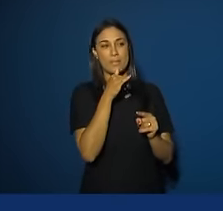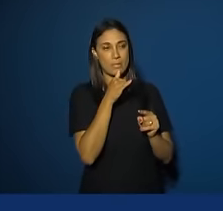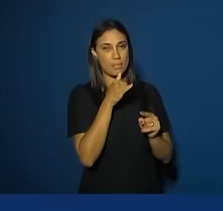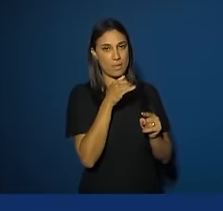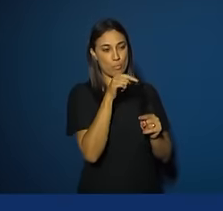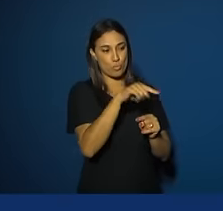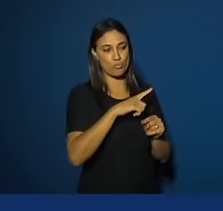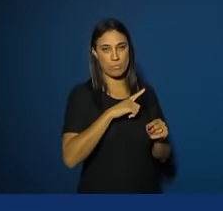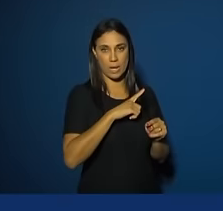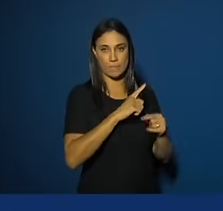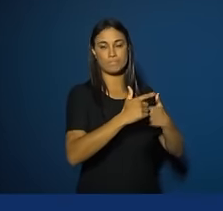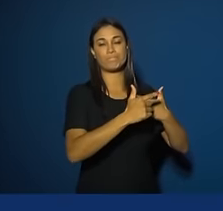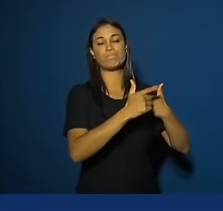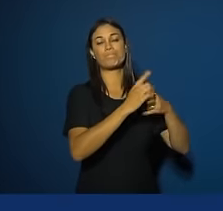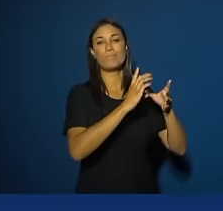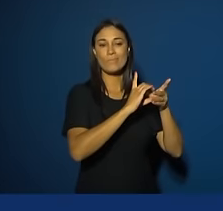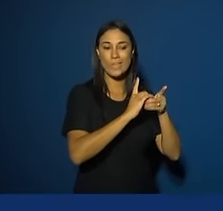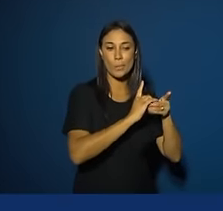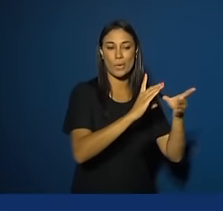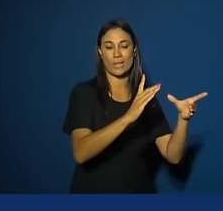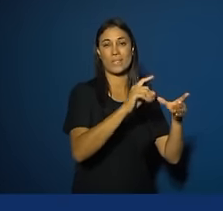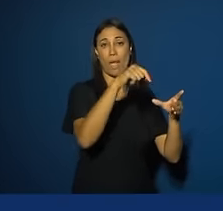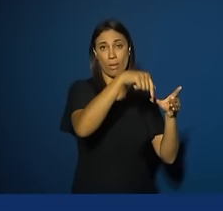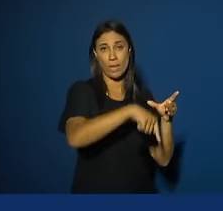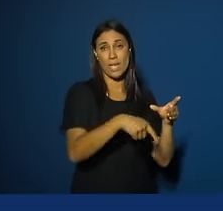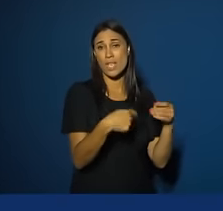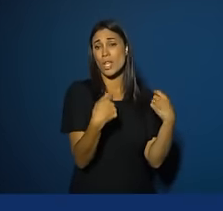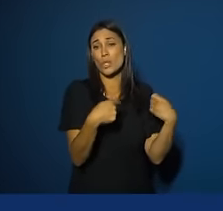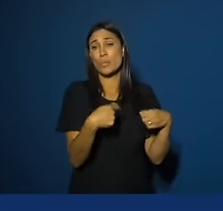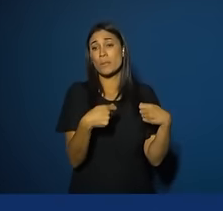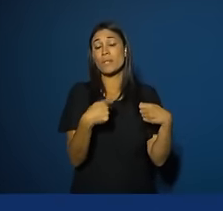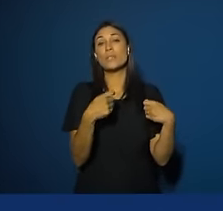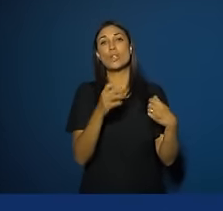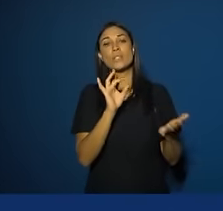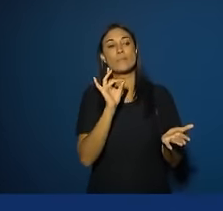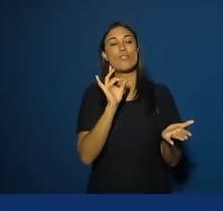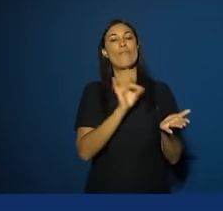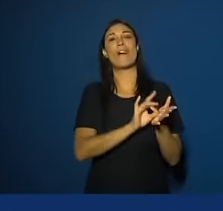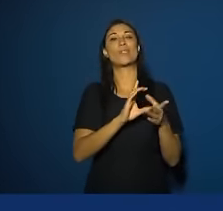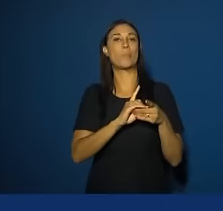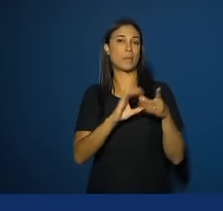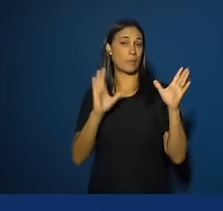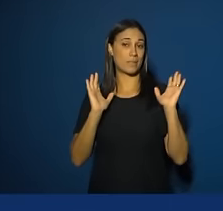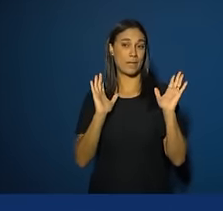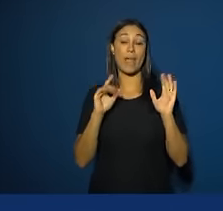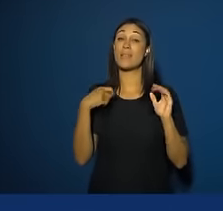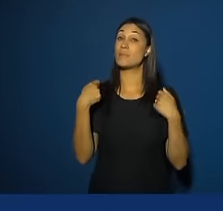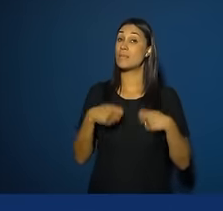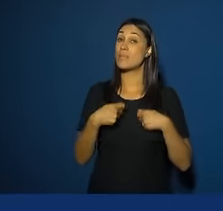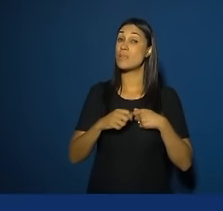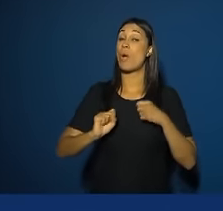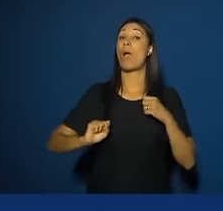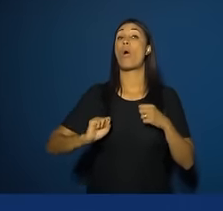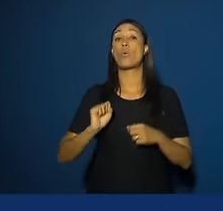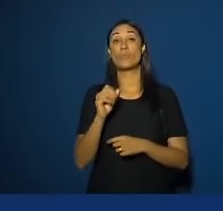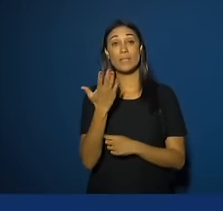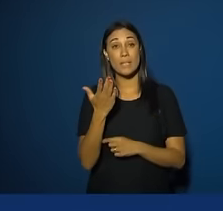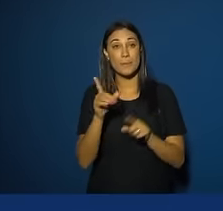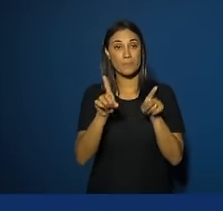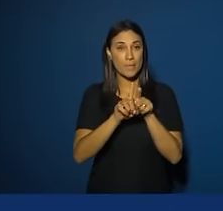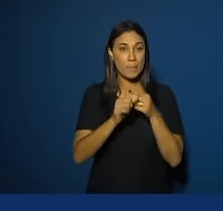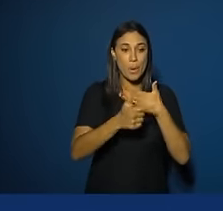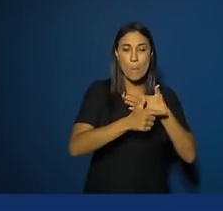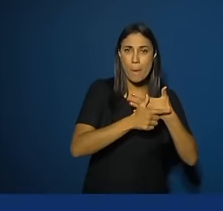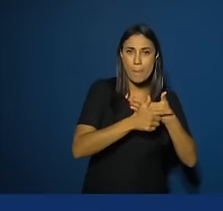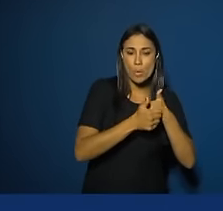democráticas no papel que nós necessariamente temos uma democracia elas precisam ser funcionais e seguir o seu